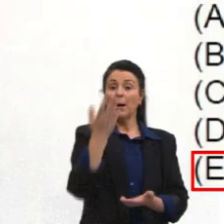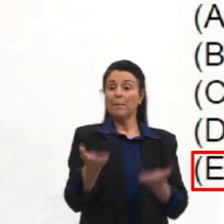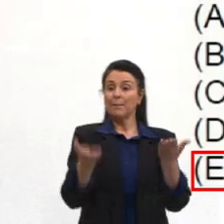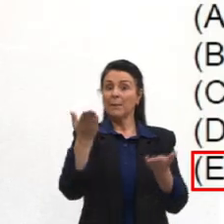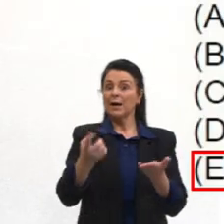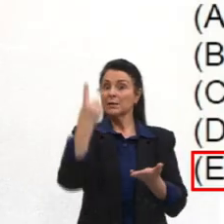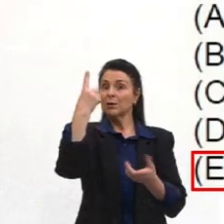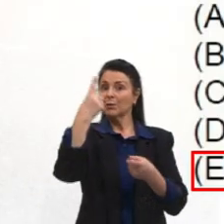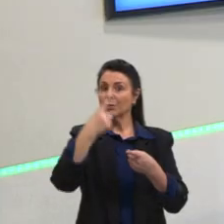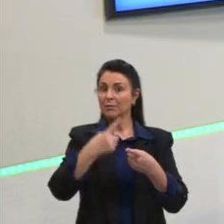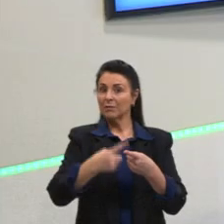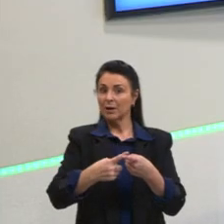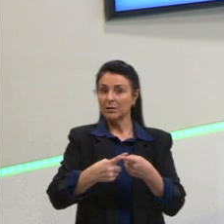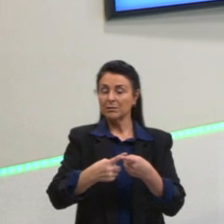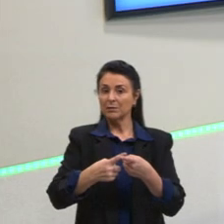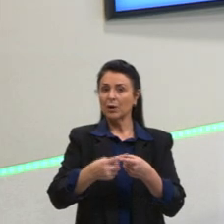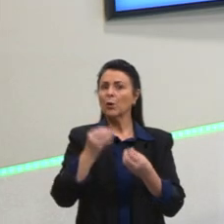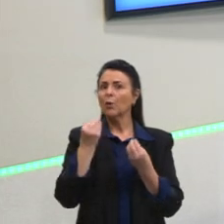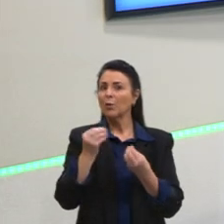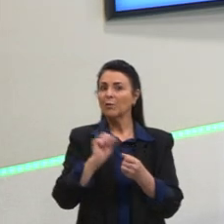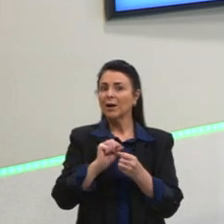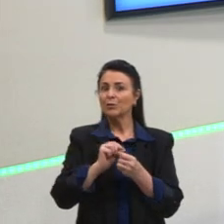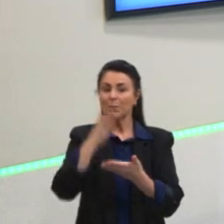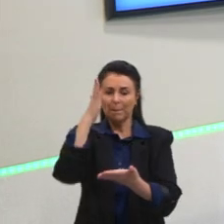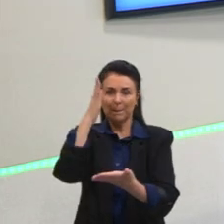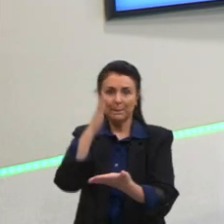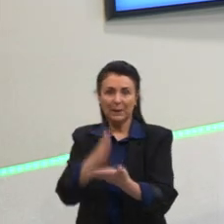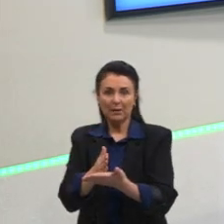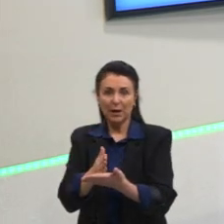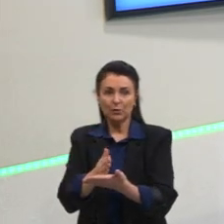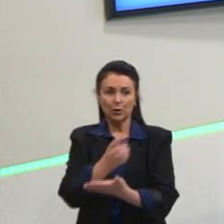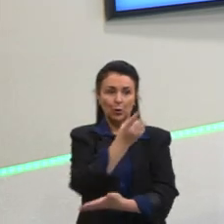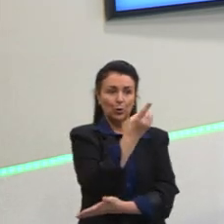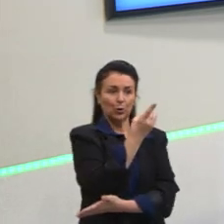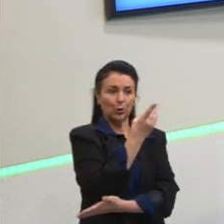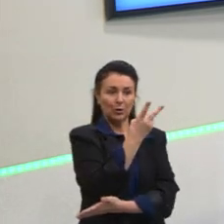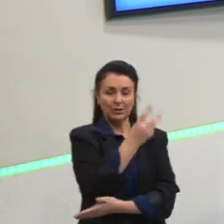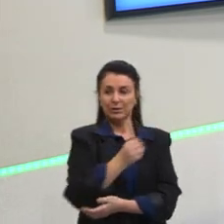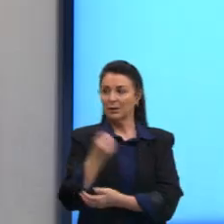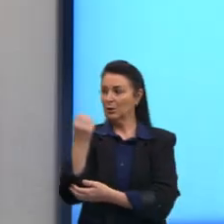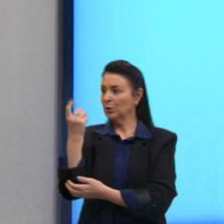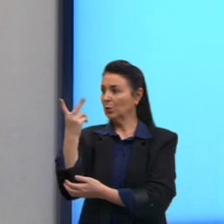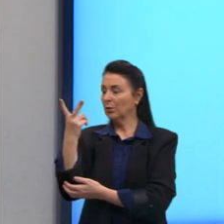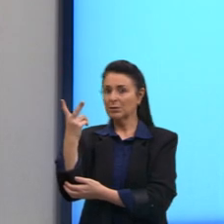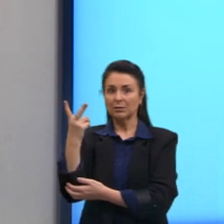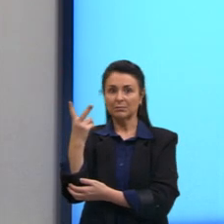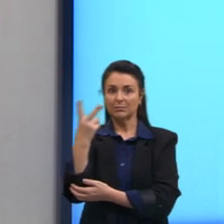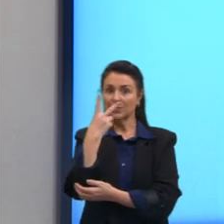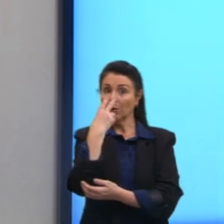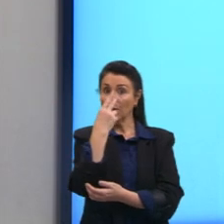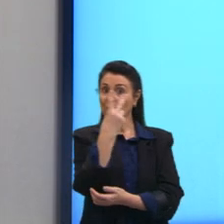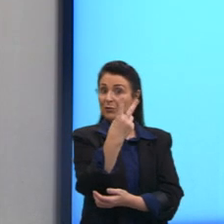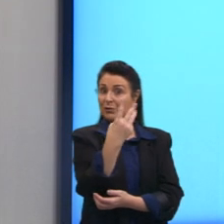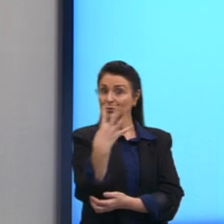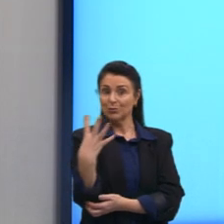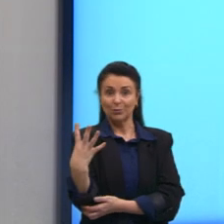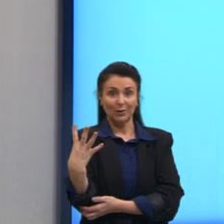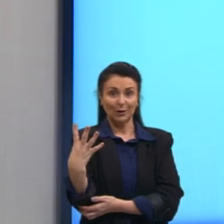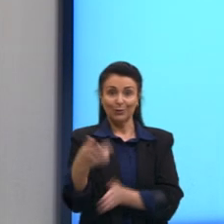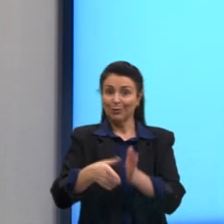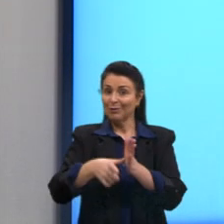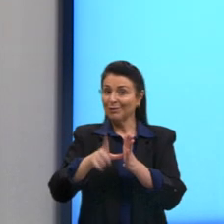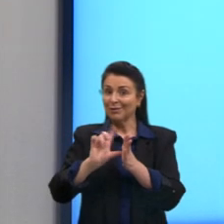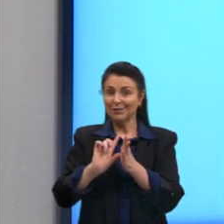é colocar metade do Açúcar em uma bandeja EA outra metade na outra bandeja ficando assim 12 kg